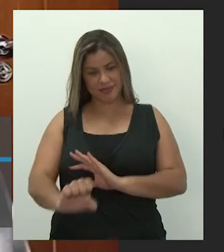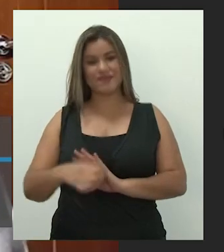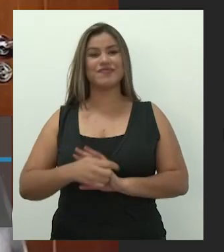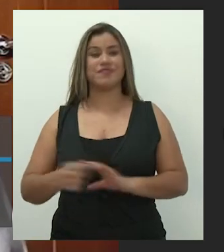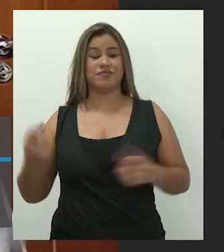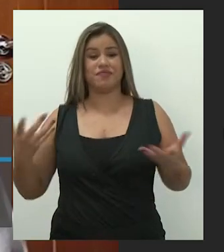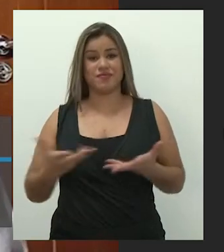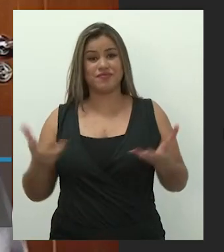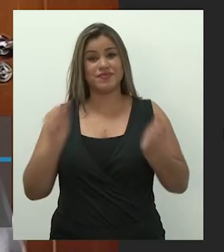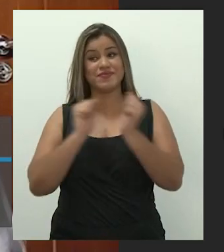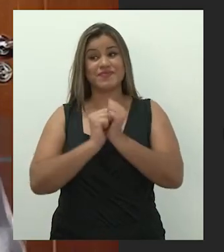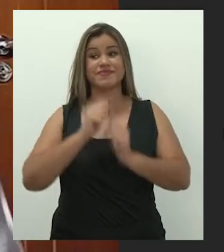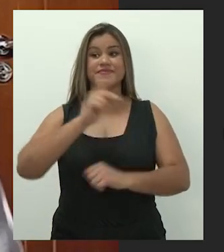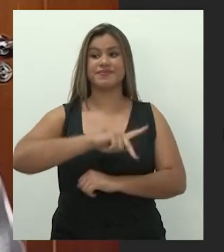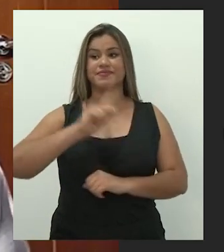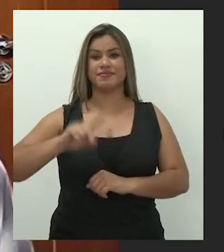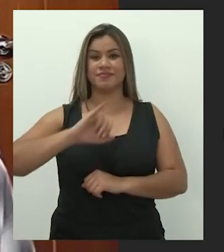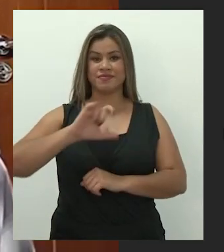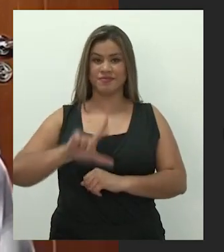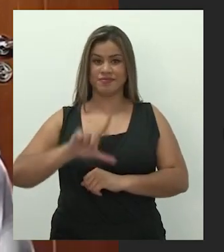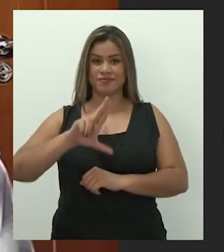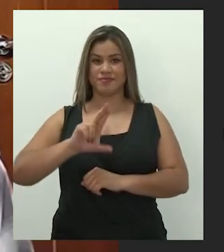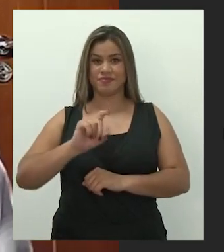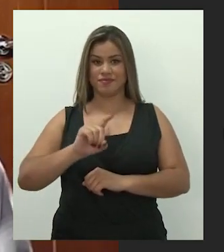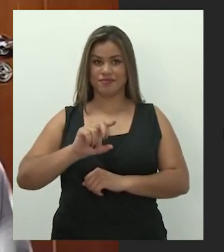professora Lourdes. Lourdes?